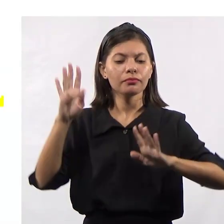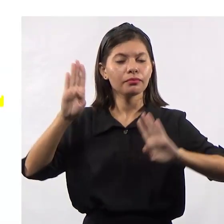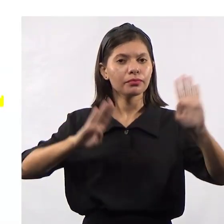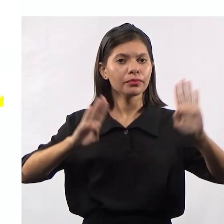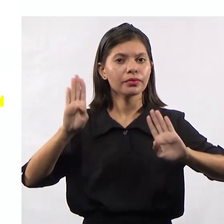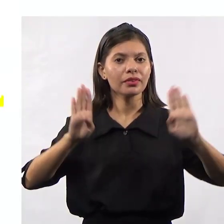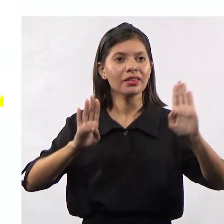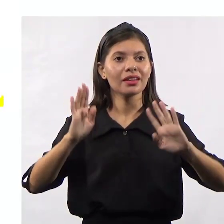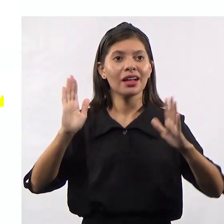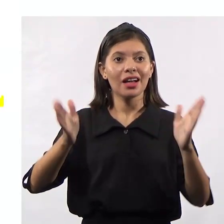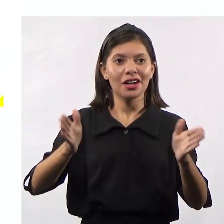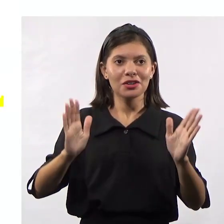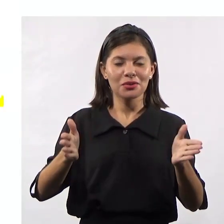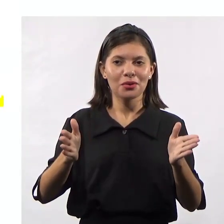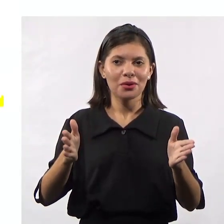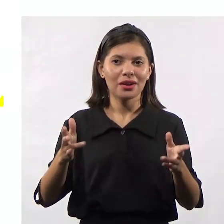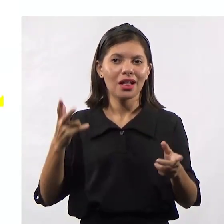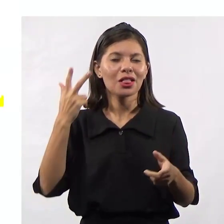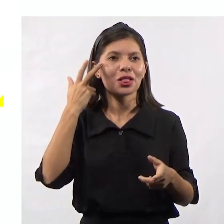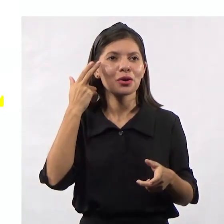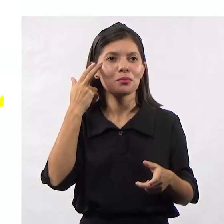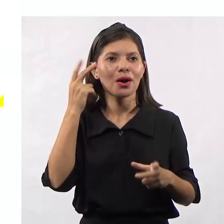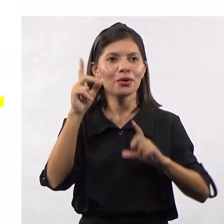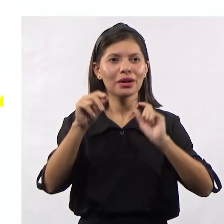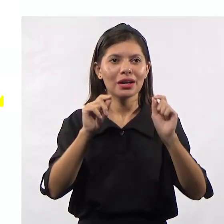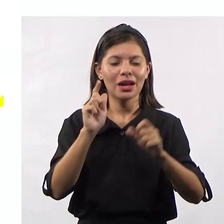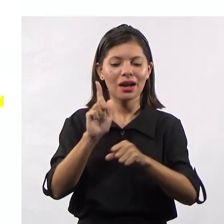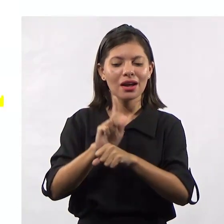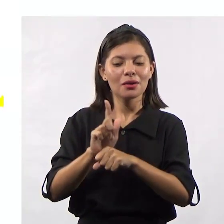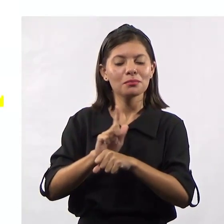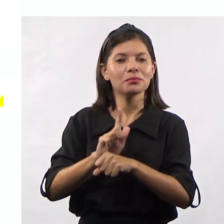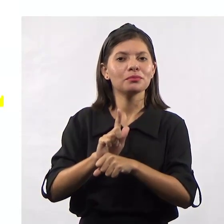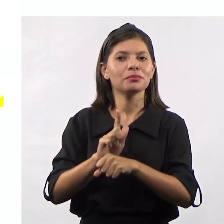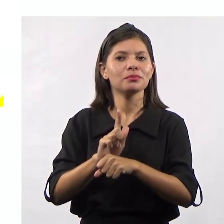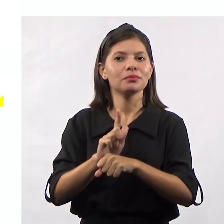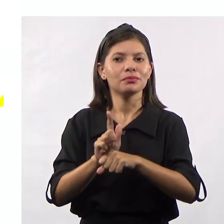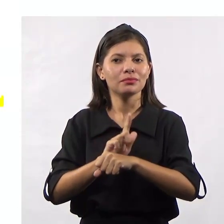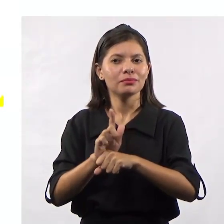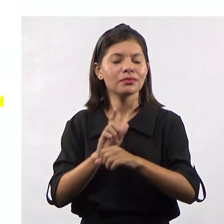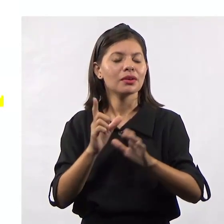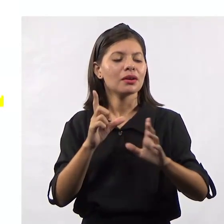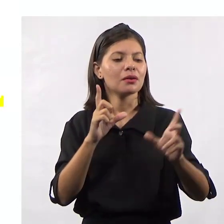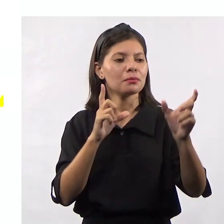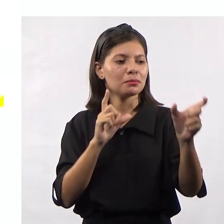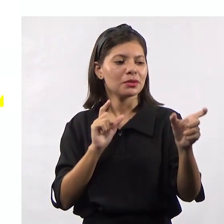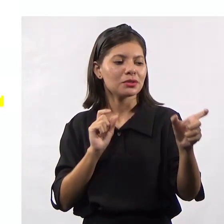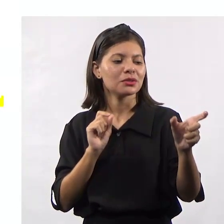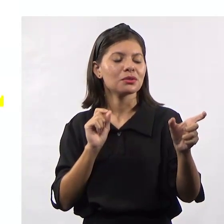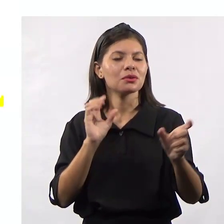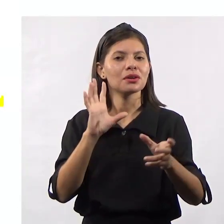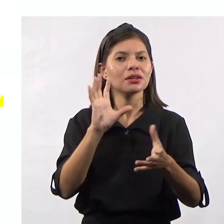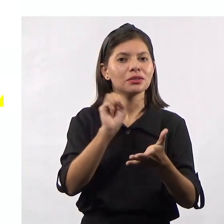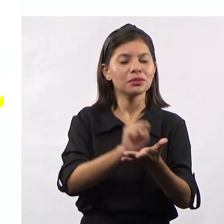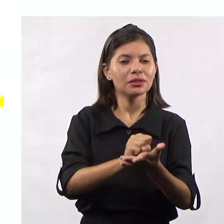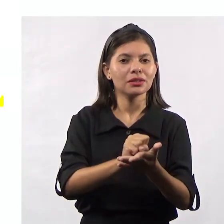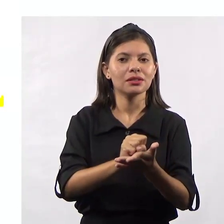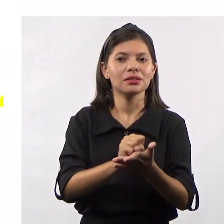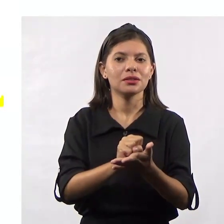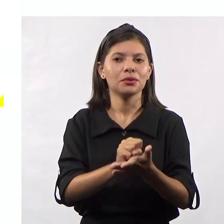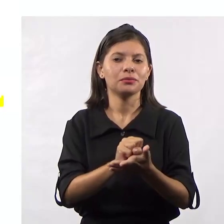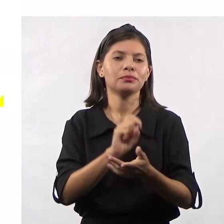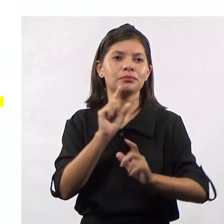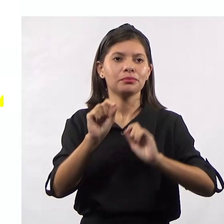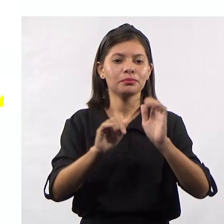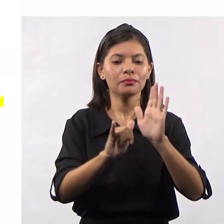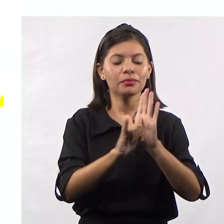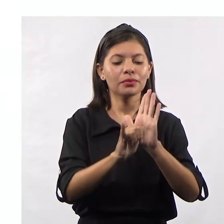agora é muito mais comum, o agente de contratação, e vai elaborar as minutas do instrumento convocatório, né, do